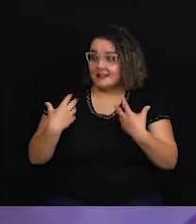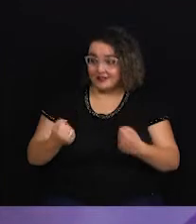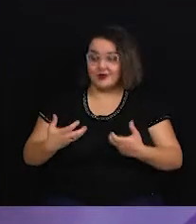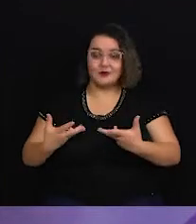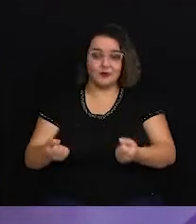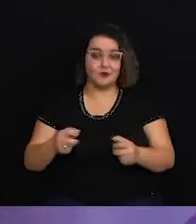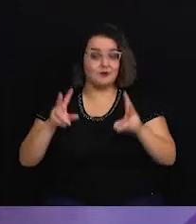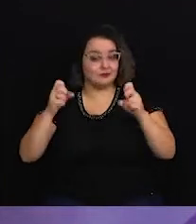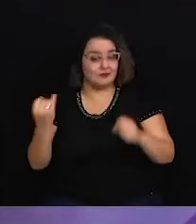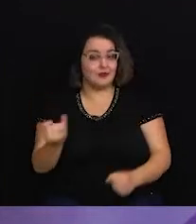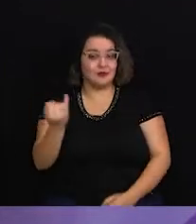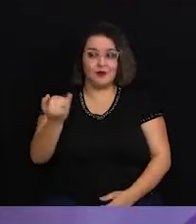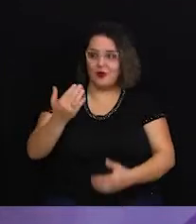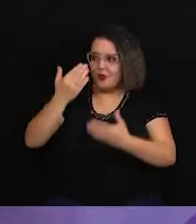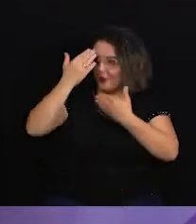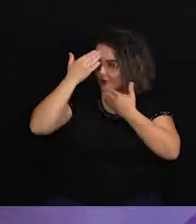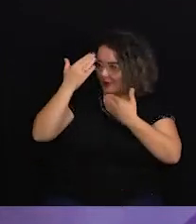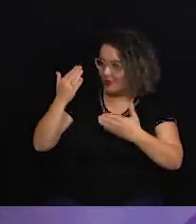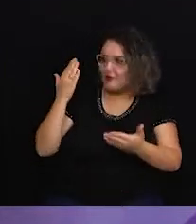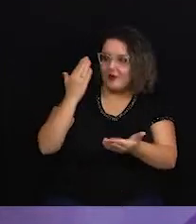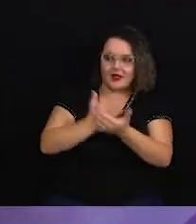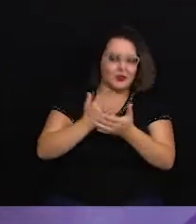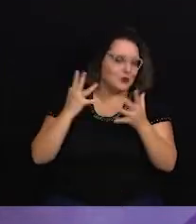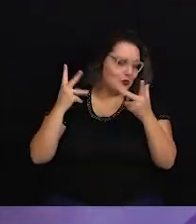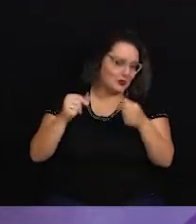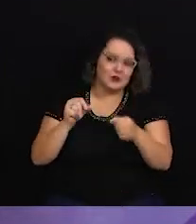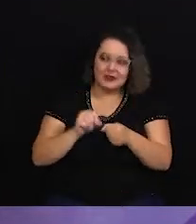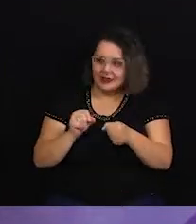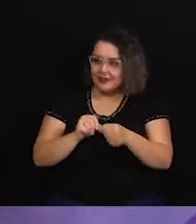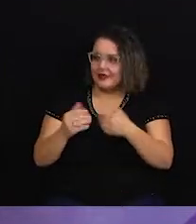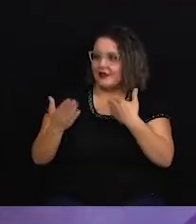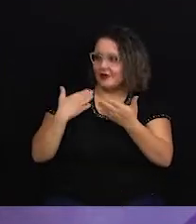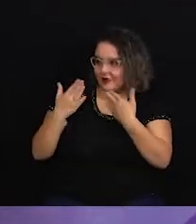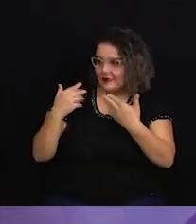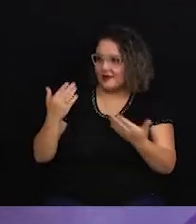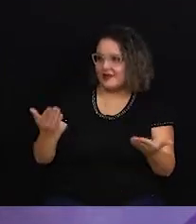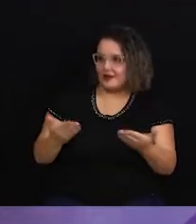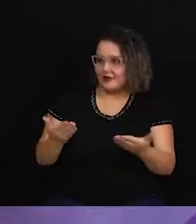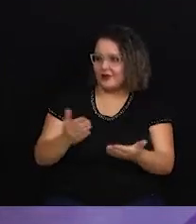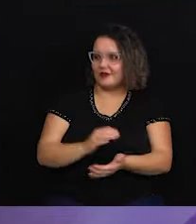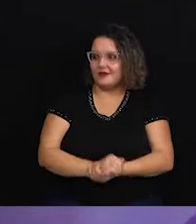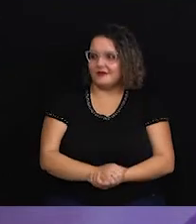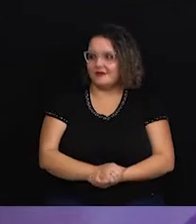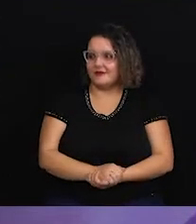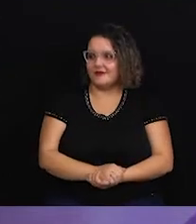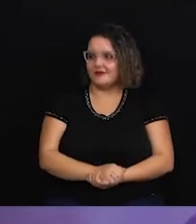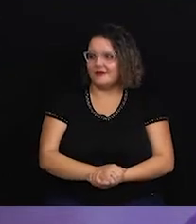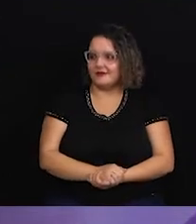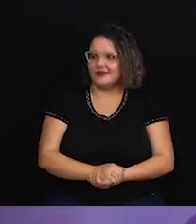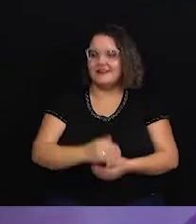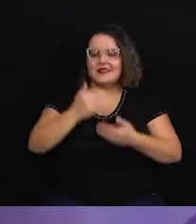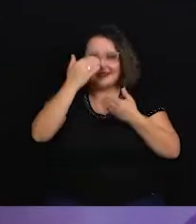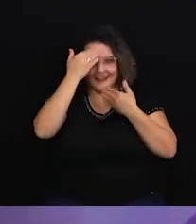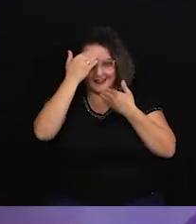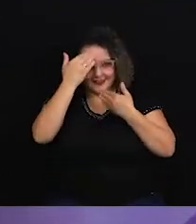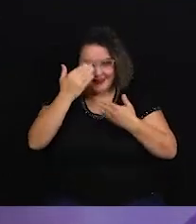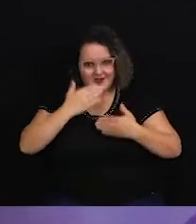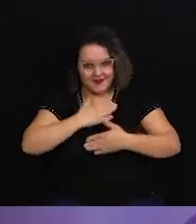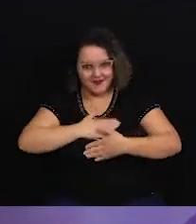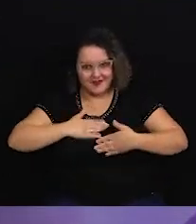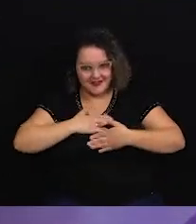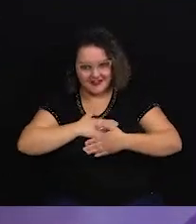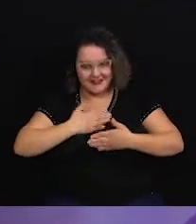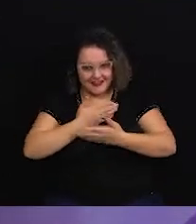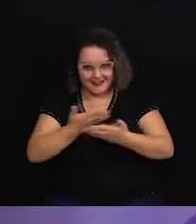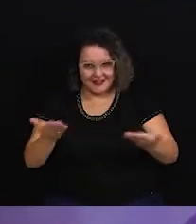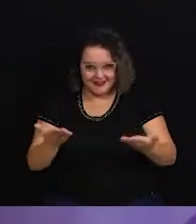bastante importante. Gabriel, muito obrigada, viu, por parar aí tudo que está fazendo e falar com a gente hoje. Eu te agradeço, é um